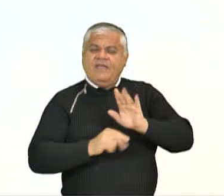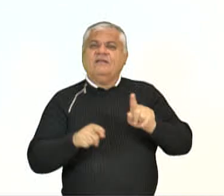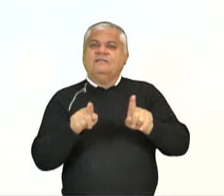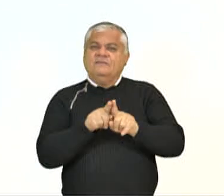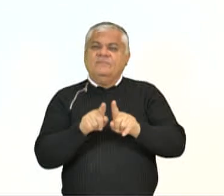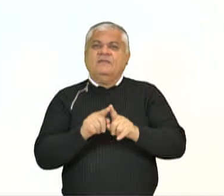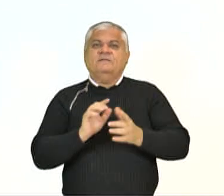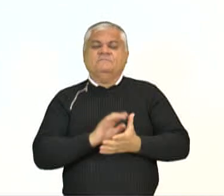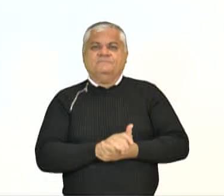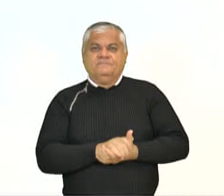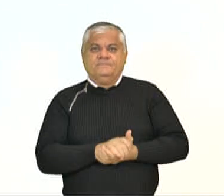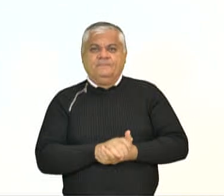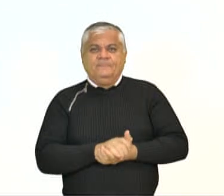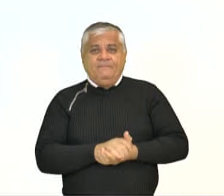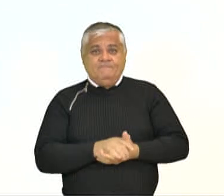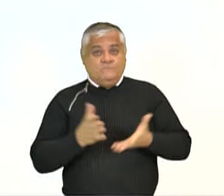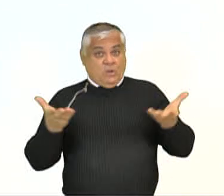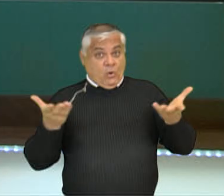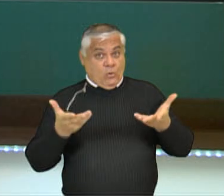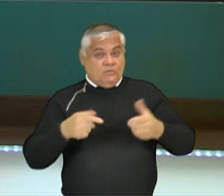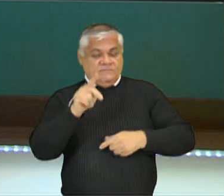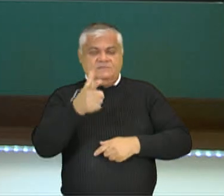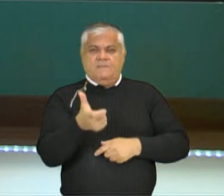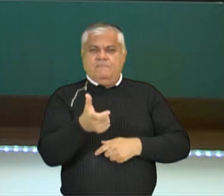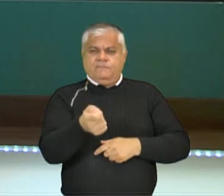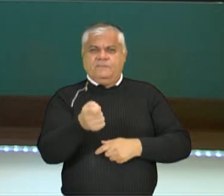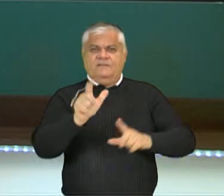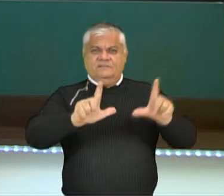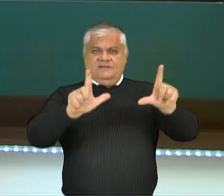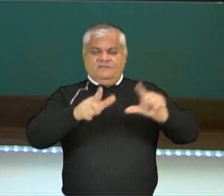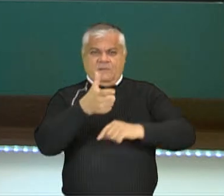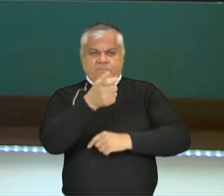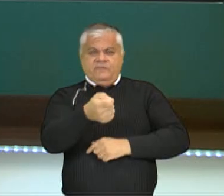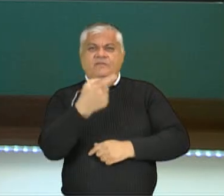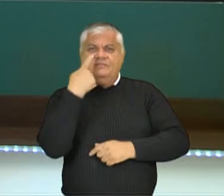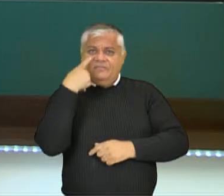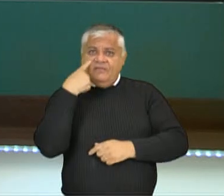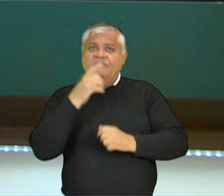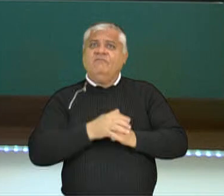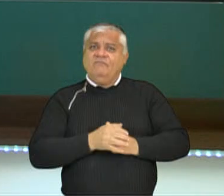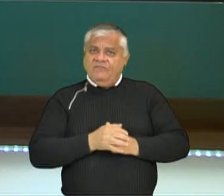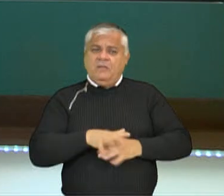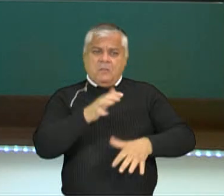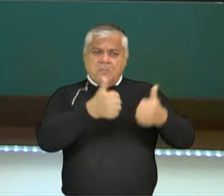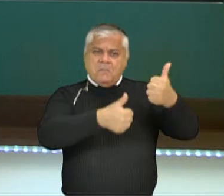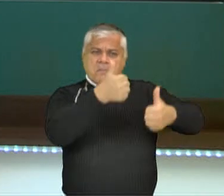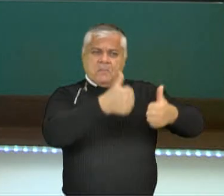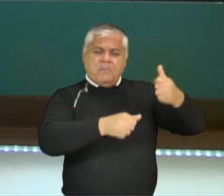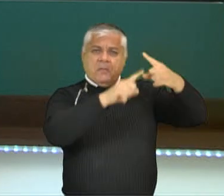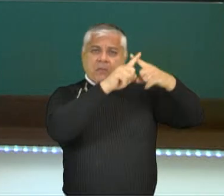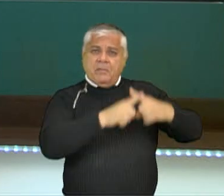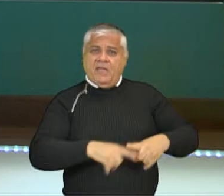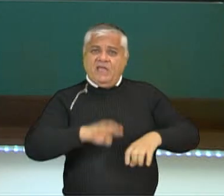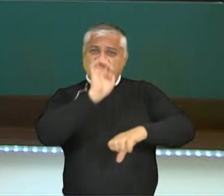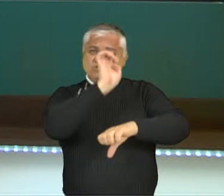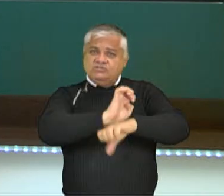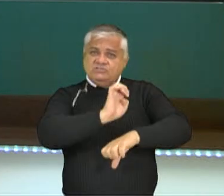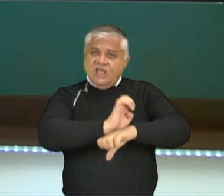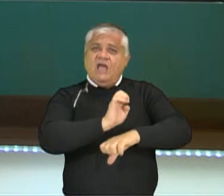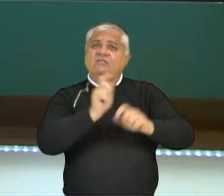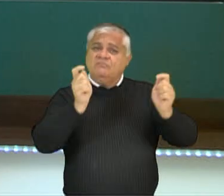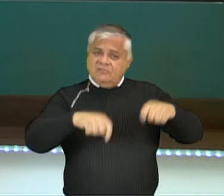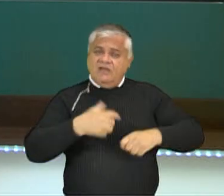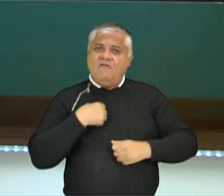temporal. Vocês hoje, se vocês ligarem a televisão, vocês assistem jogos de campeonatos nacionais nossos, estaduais às vezes, que eles ficaram